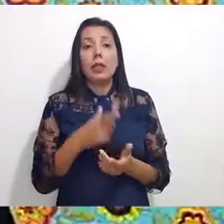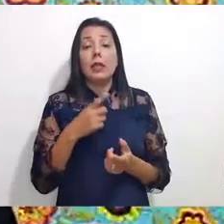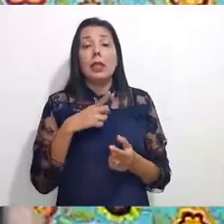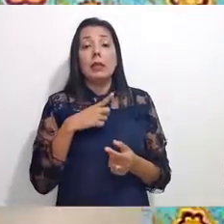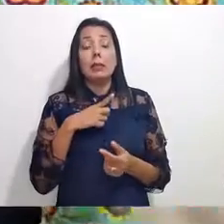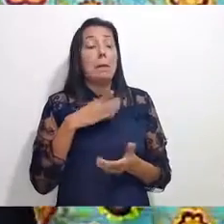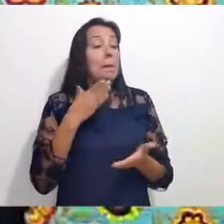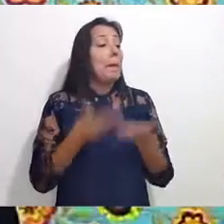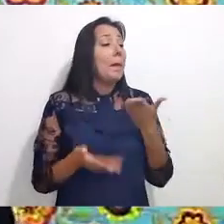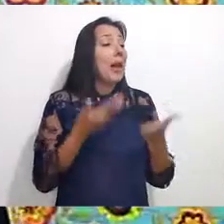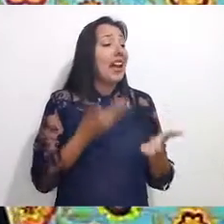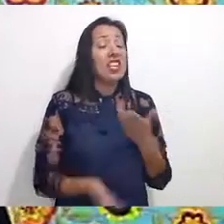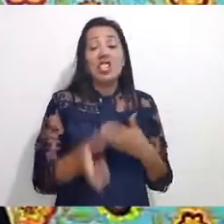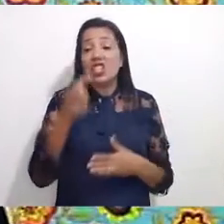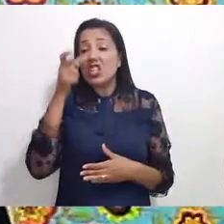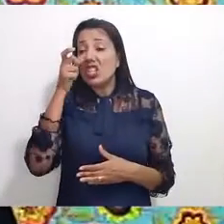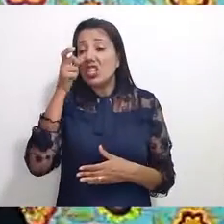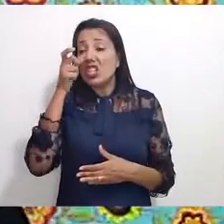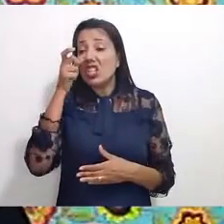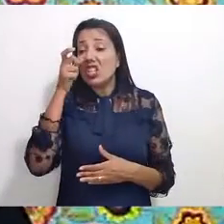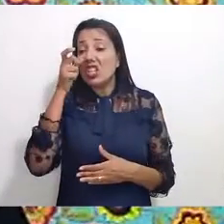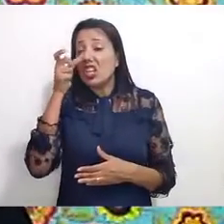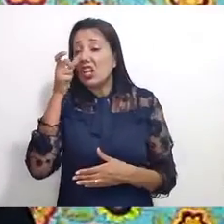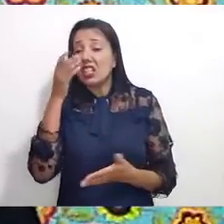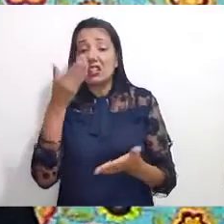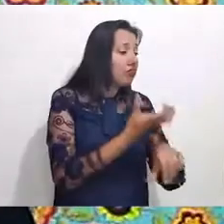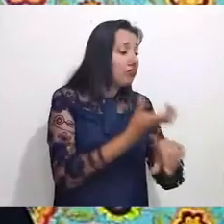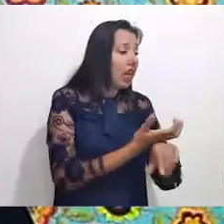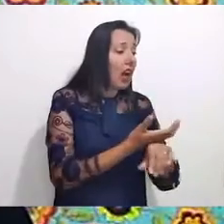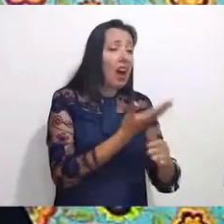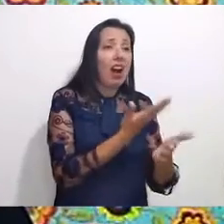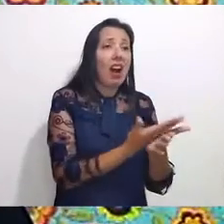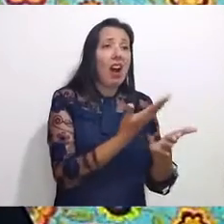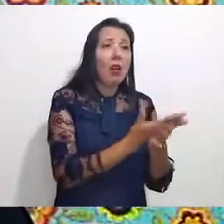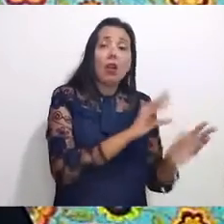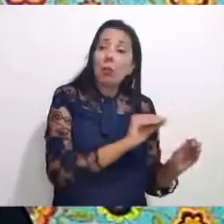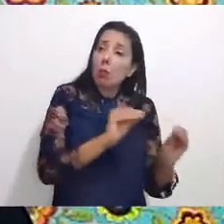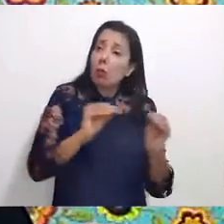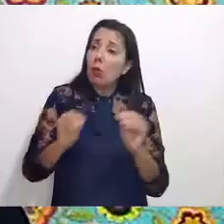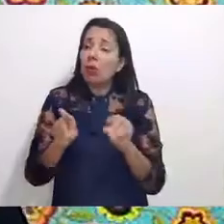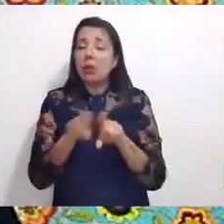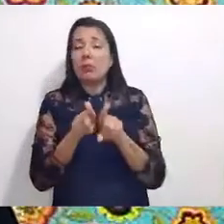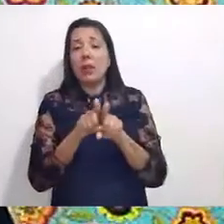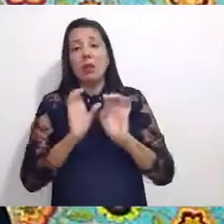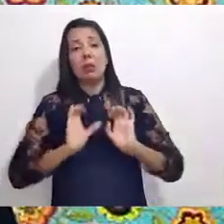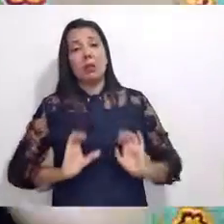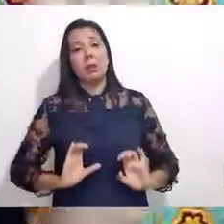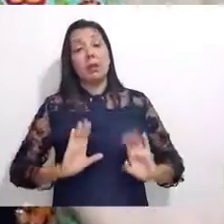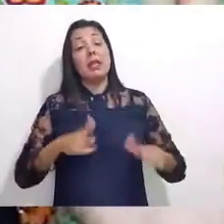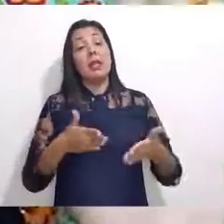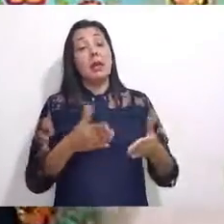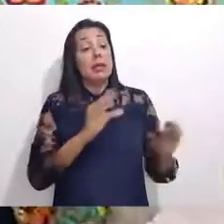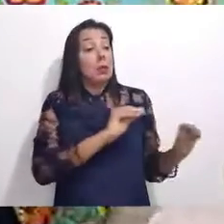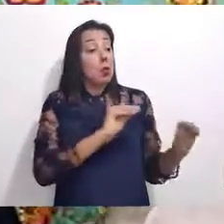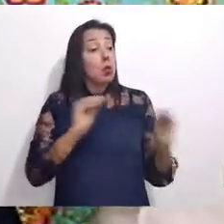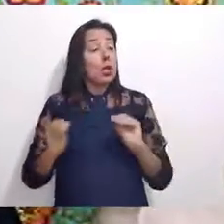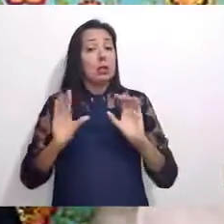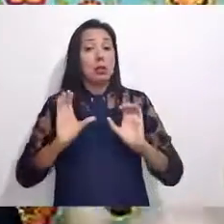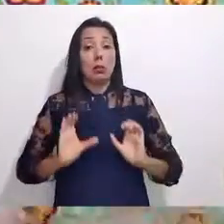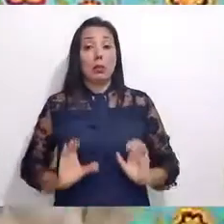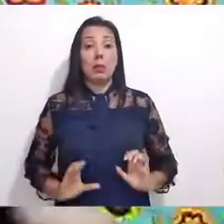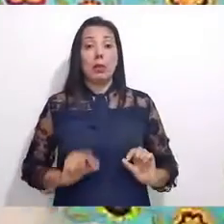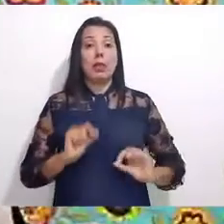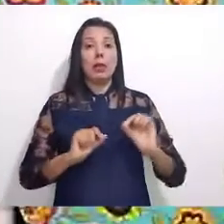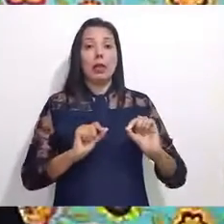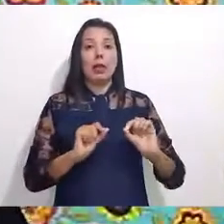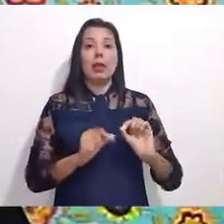pela aula, muda o comportamento. Então, essa mudança de comportamento, ela é um sinal que alguma coisa não está